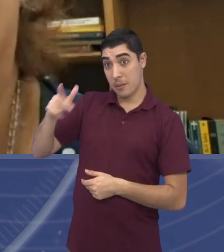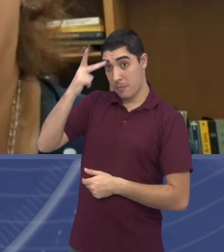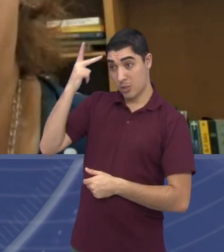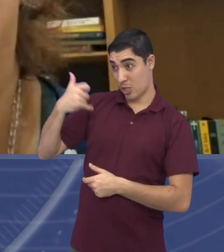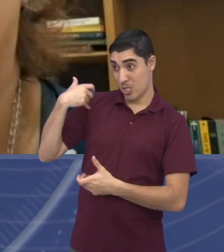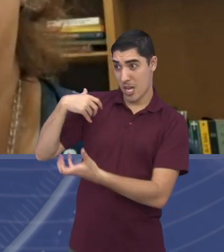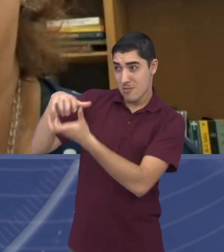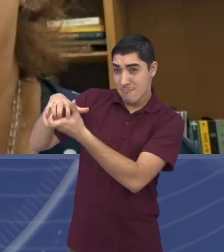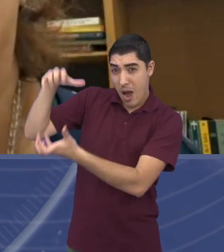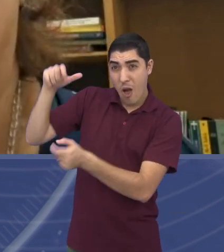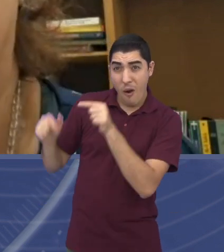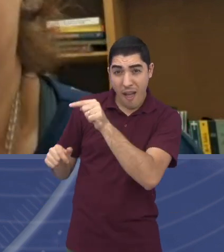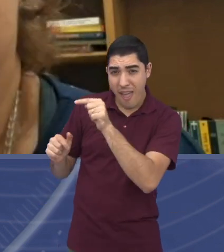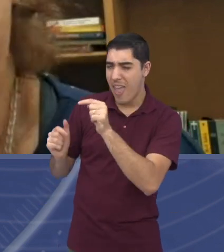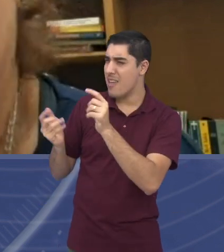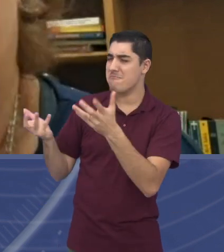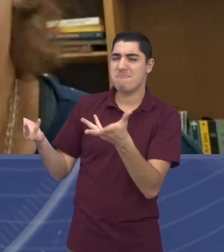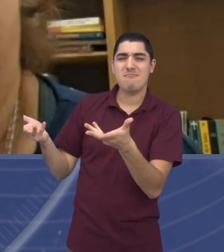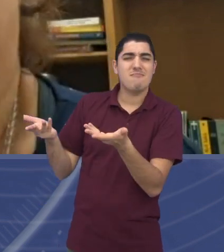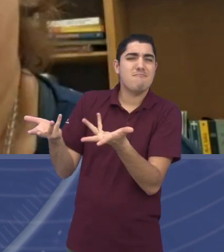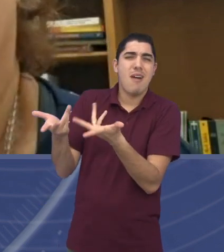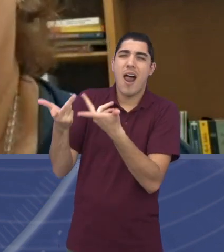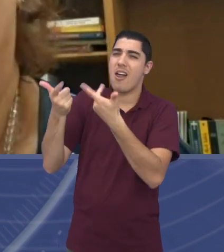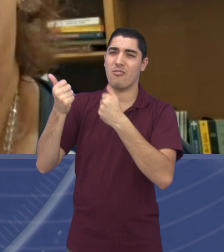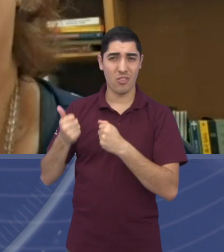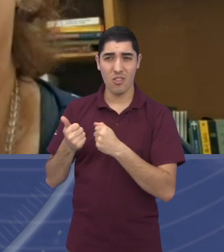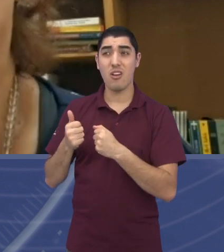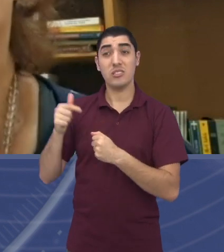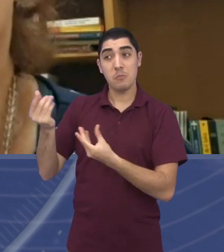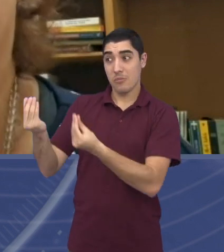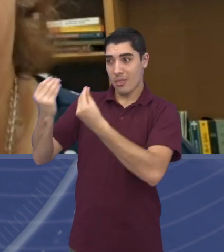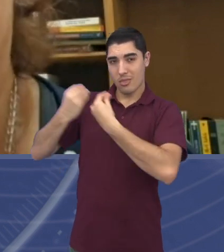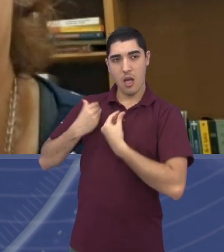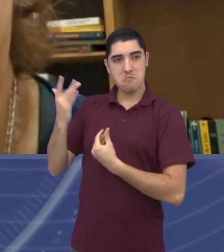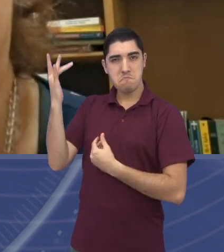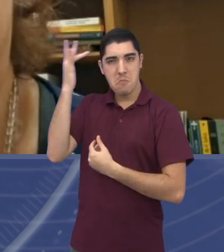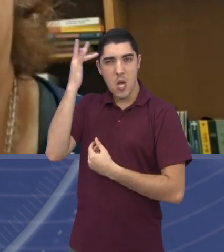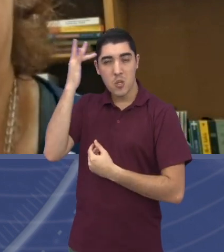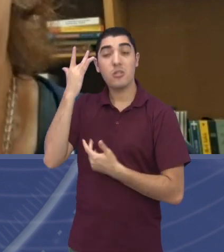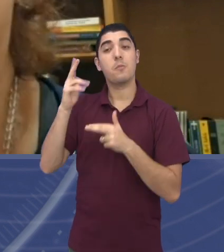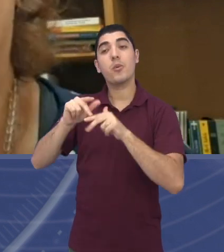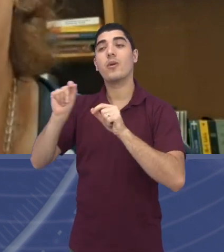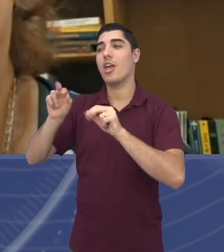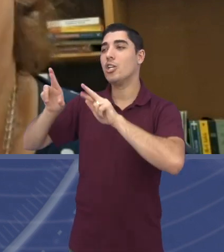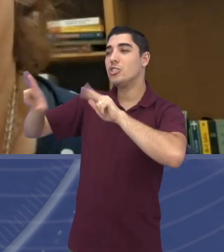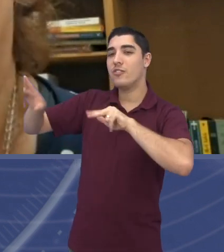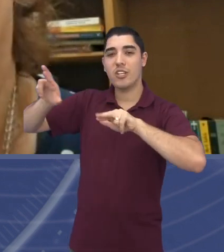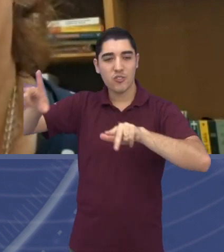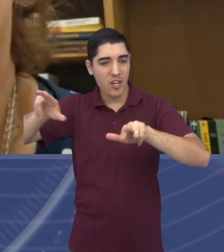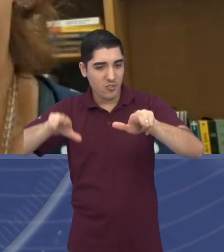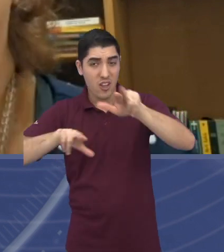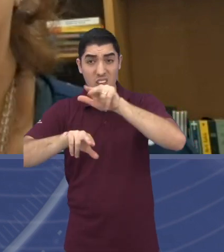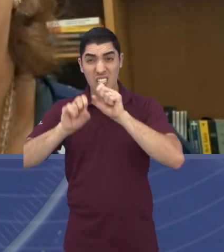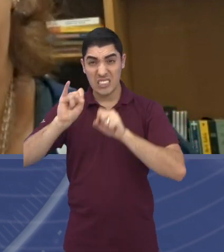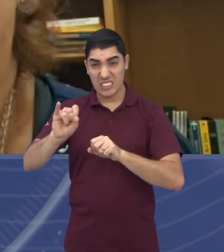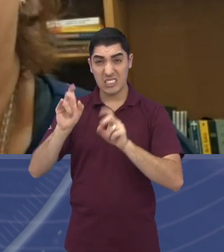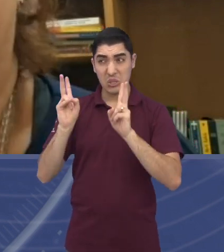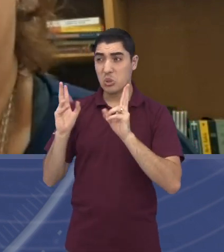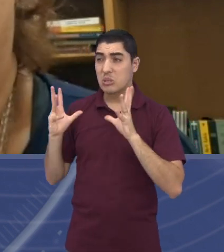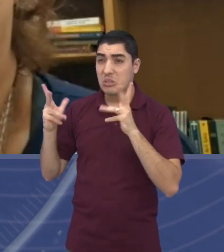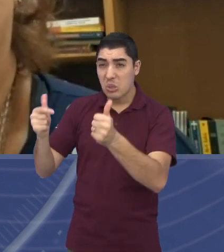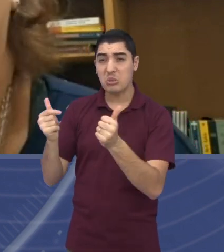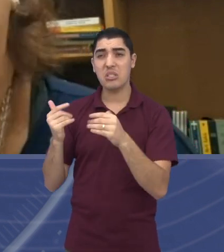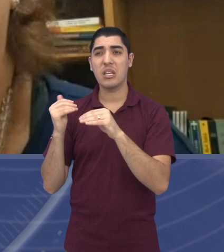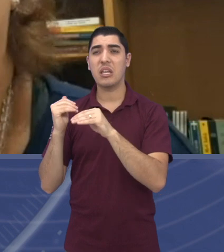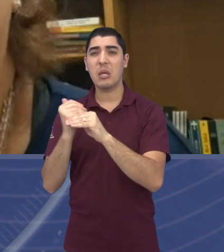idades diferentes, de pensamentos diferentes, é bárbaro. É isso que nos amadurece, as diferenças. Se formos sempre iguais, sempre